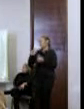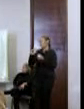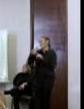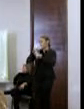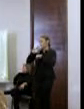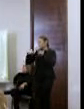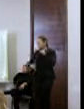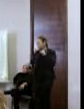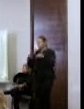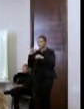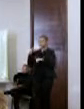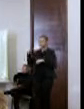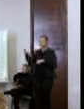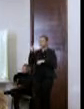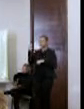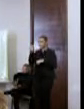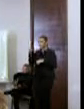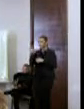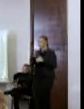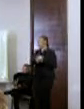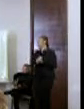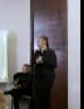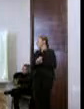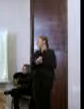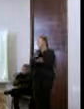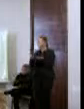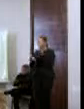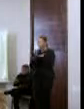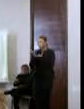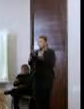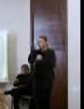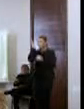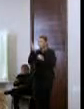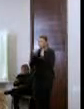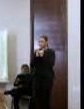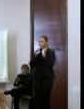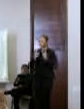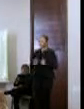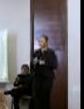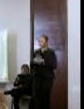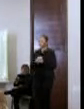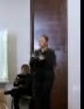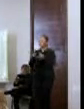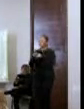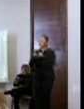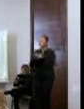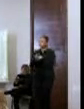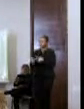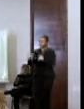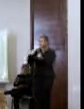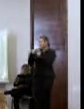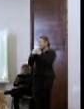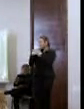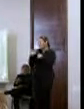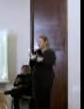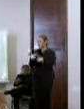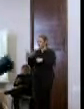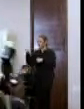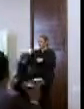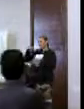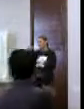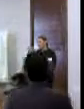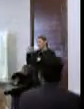órgão importantíssimo, né, no trato das pessoas com deficiência. A minha querida Ana Carolina Roman, né,